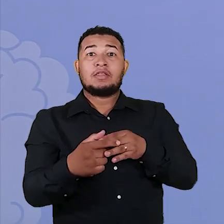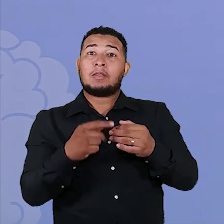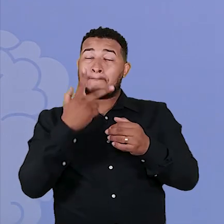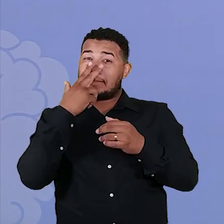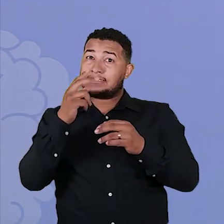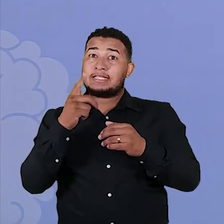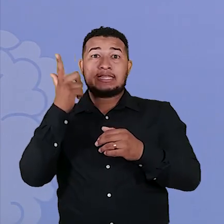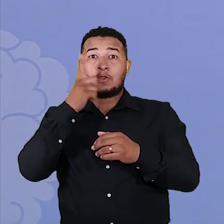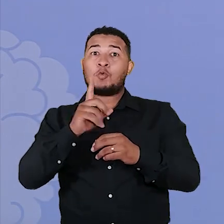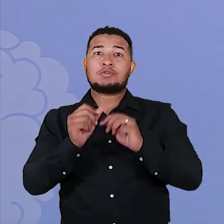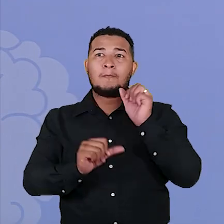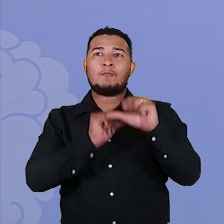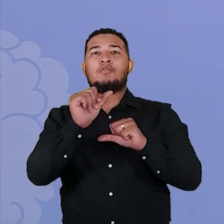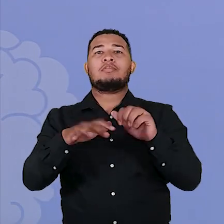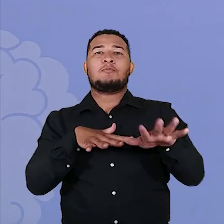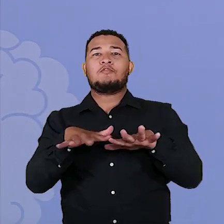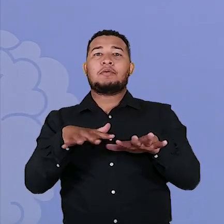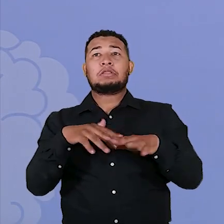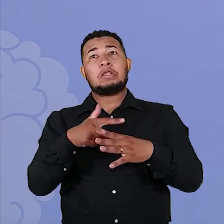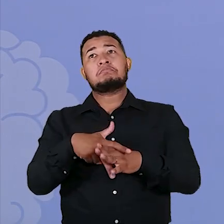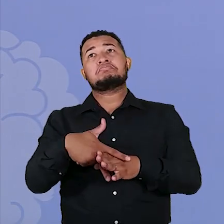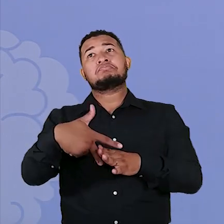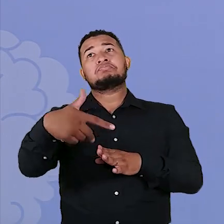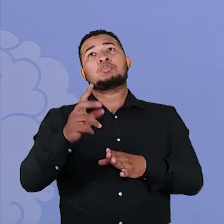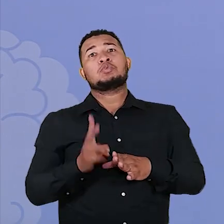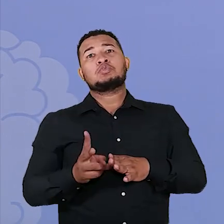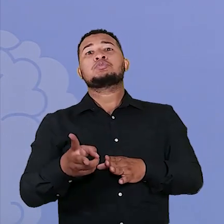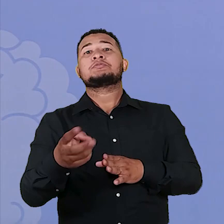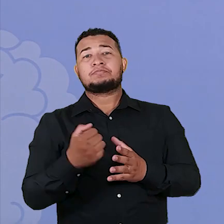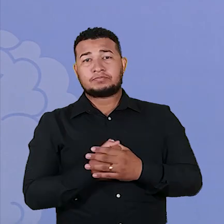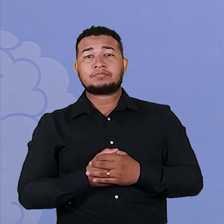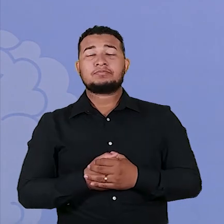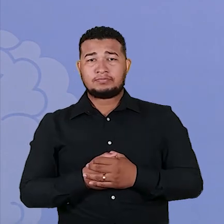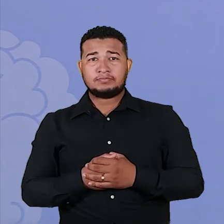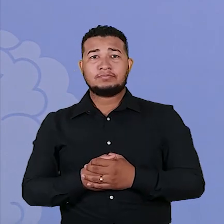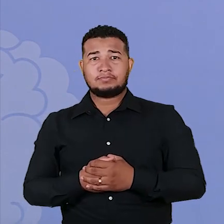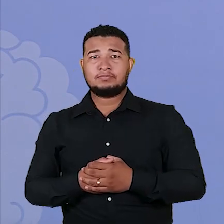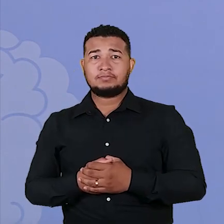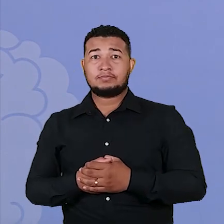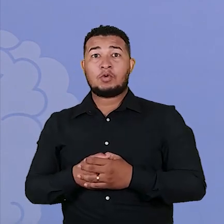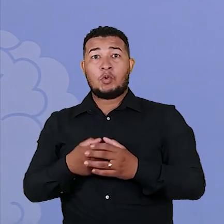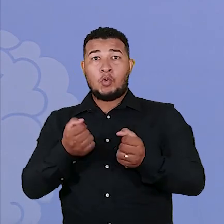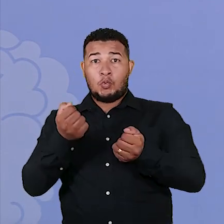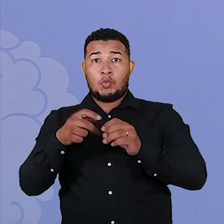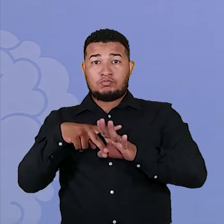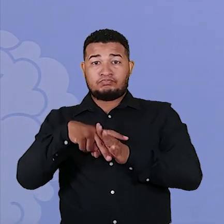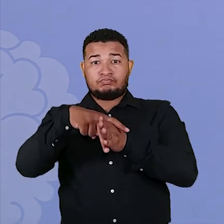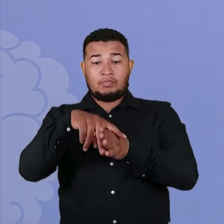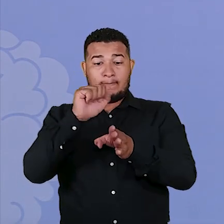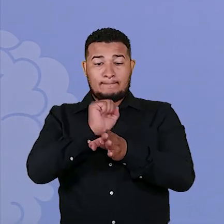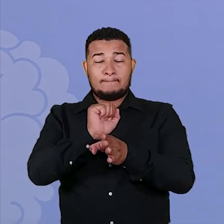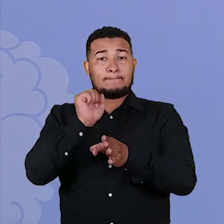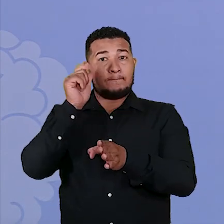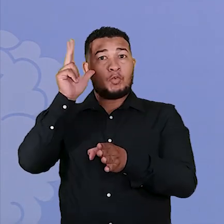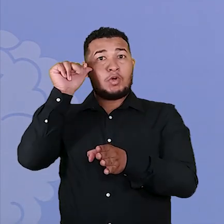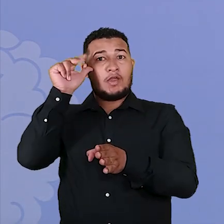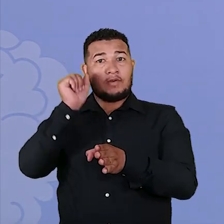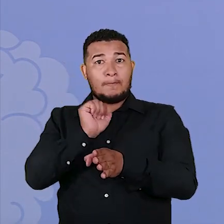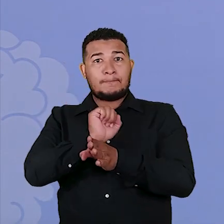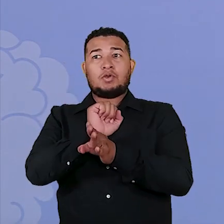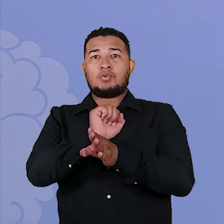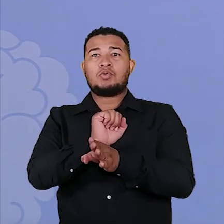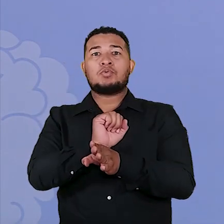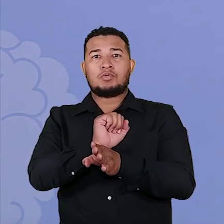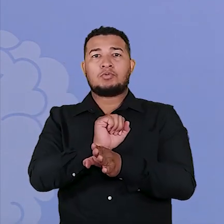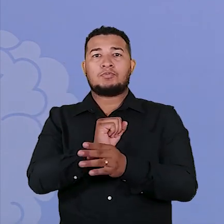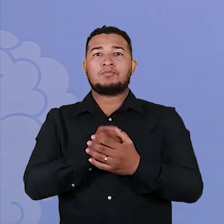uma resistência de mudar o movimento então ele não parou e ficou o cavalo ele o cavalo